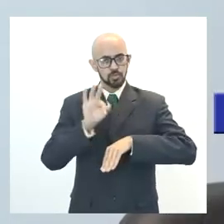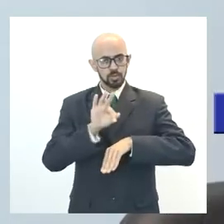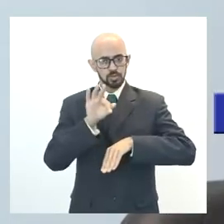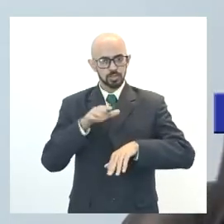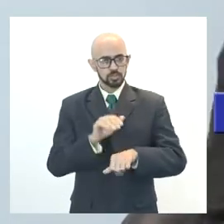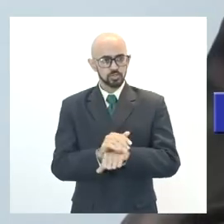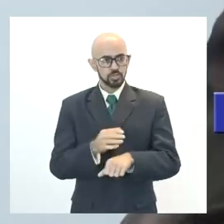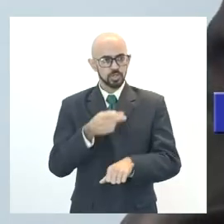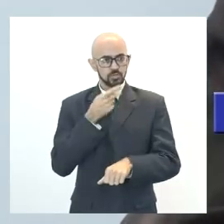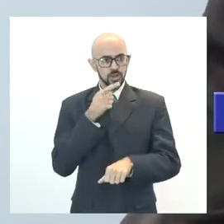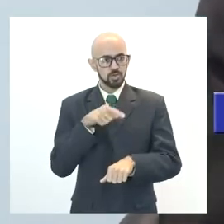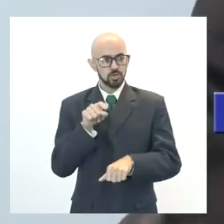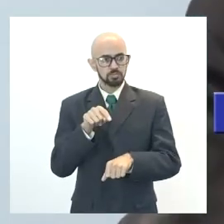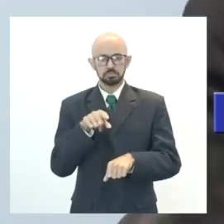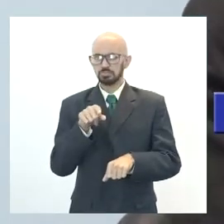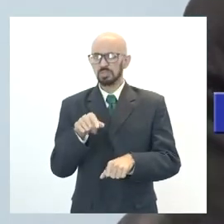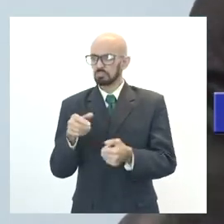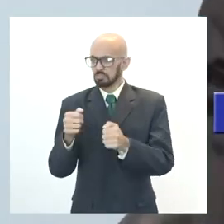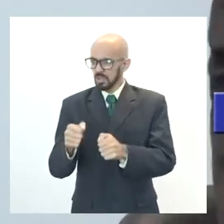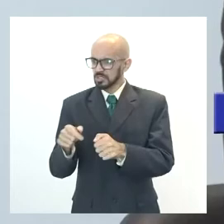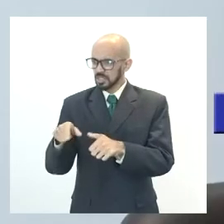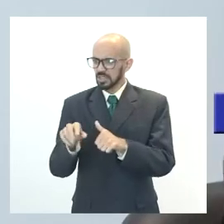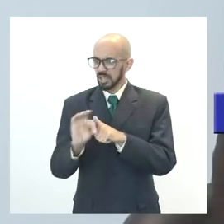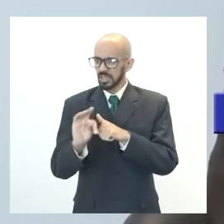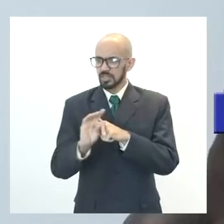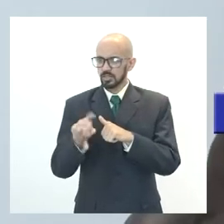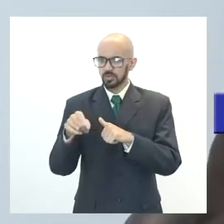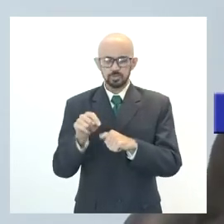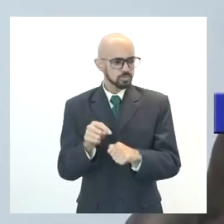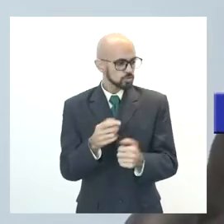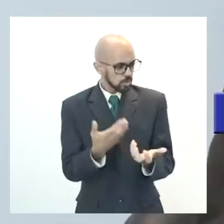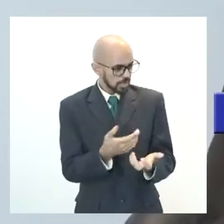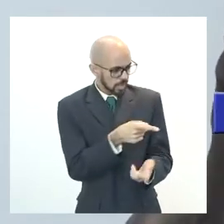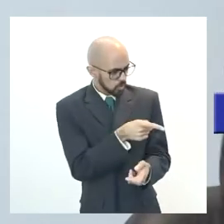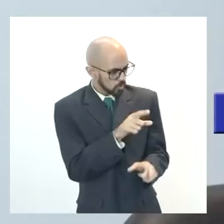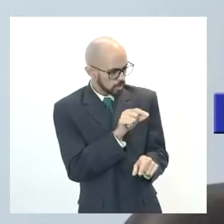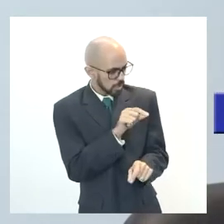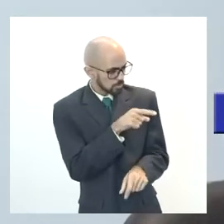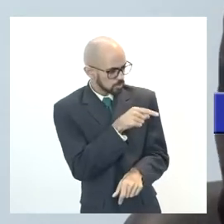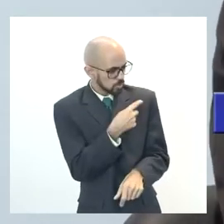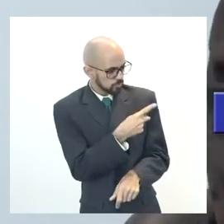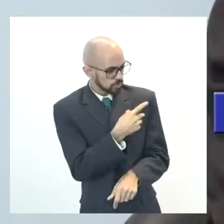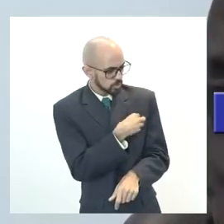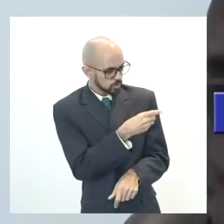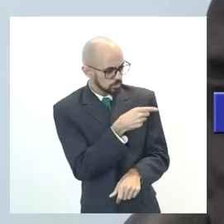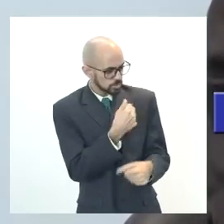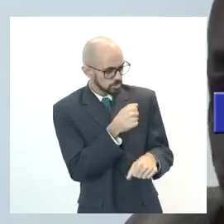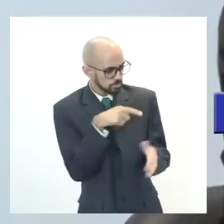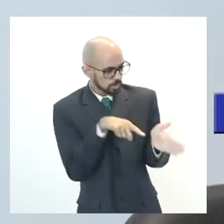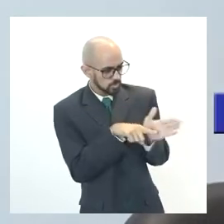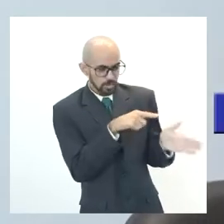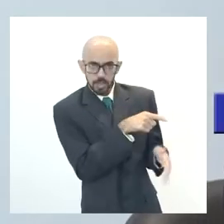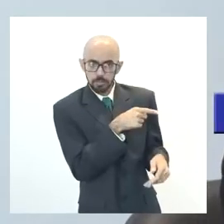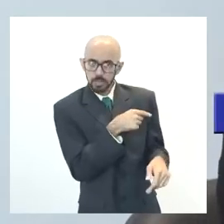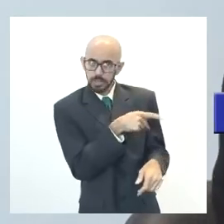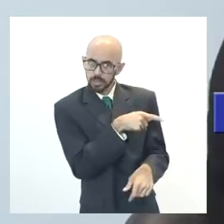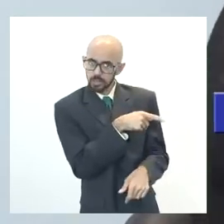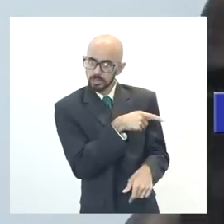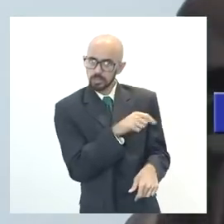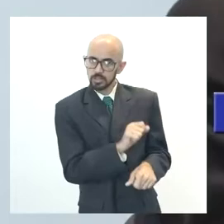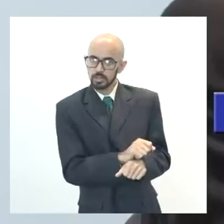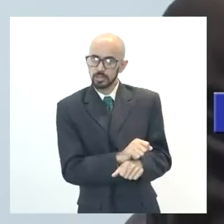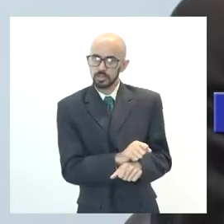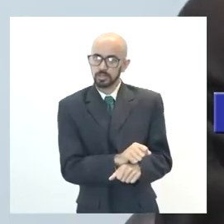que é melhor você descer técnica achei que perguntar o que que Senhor quebra o seu filho você perguntar isso a ele é o seu filho